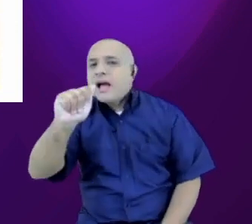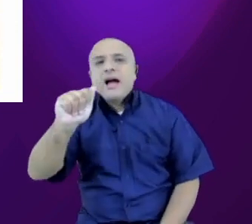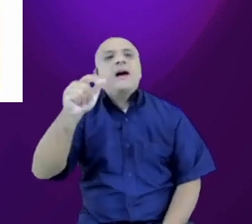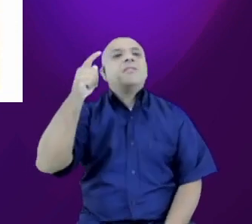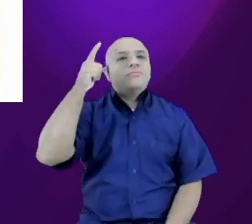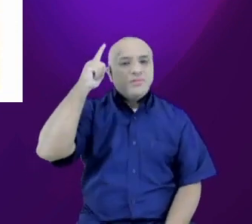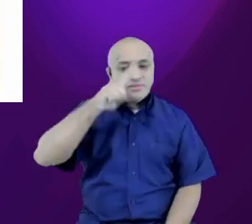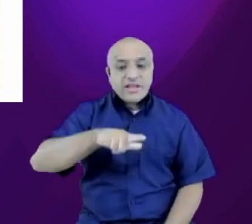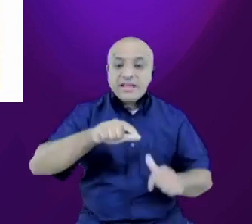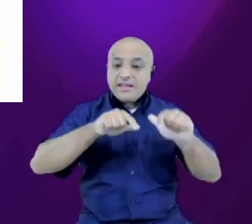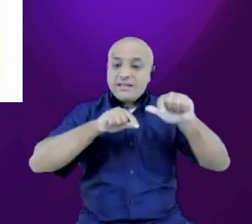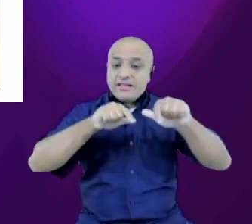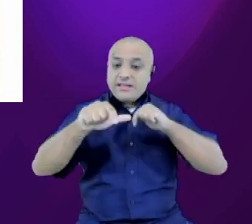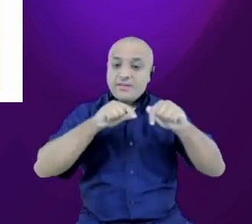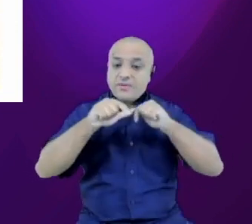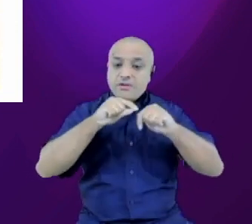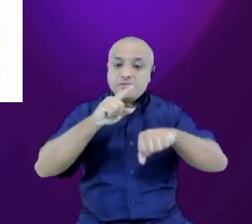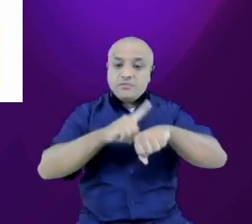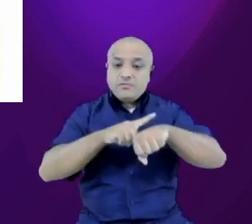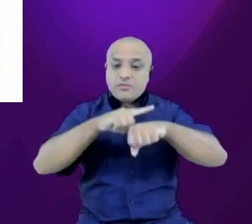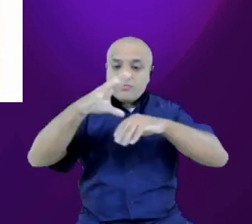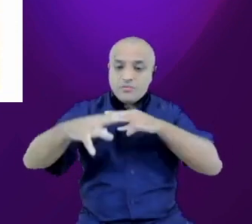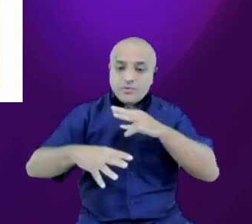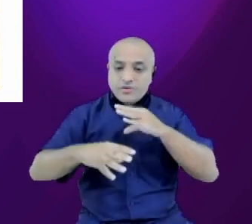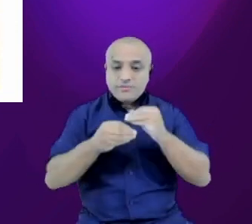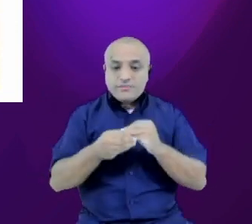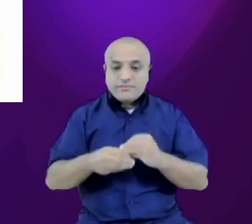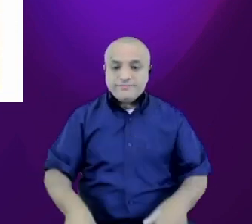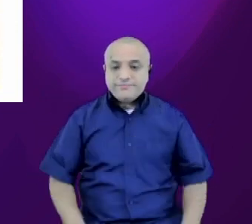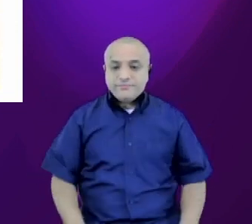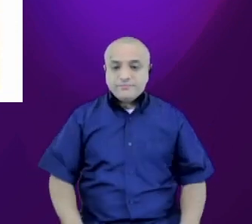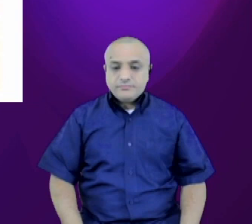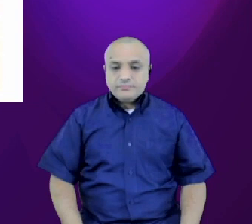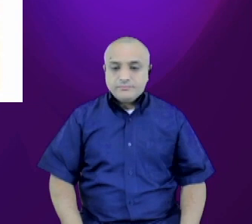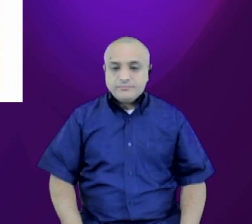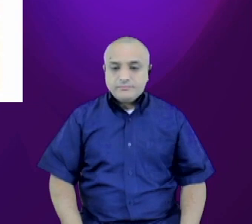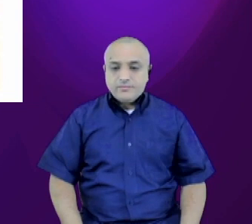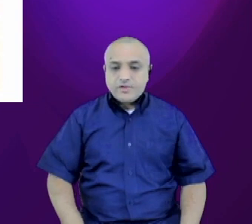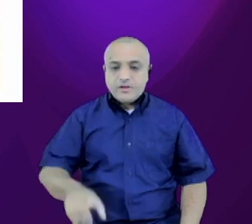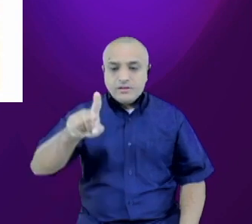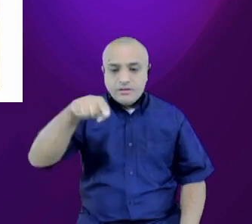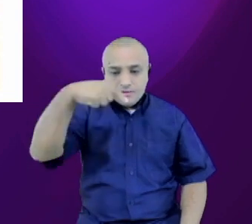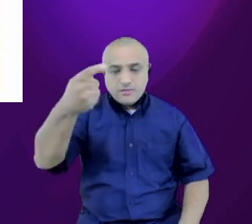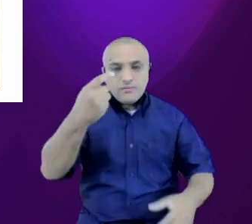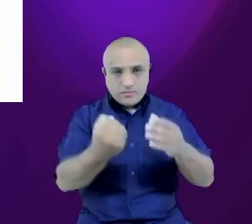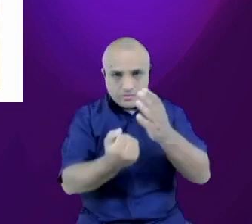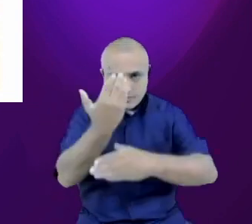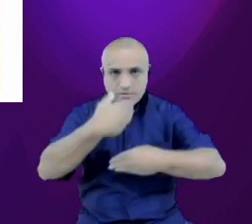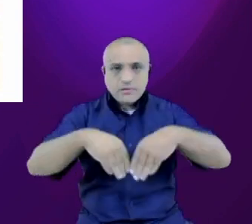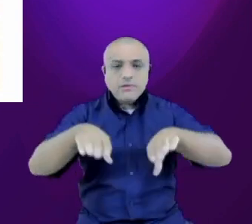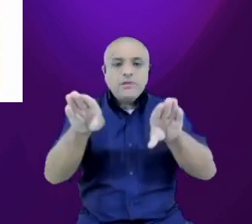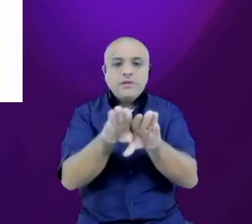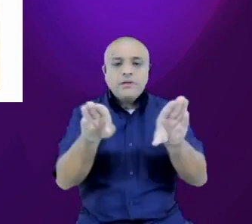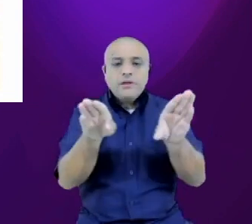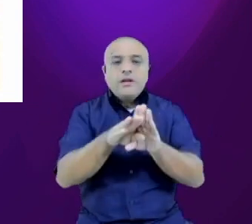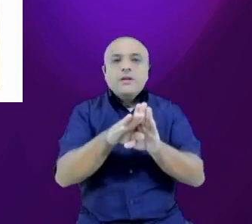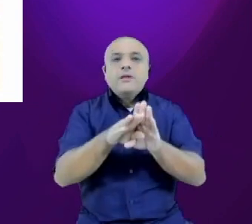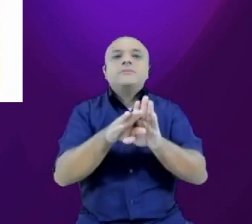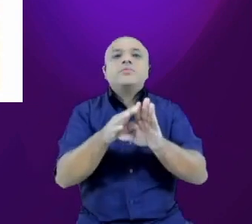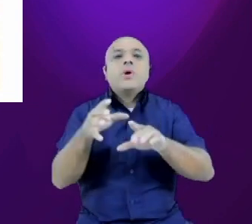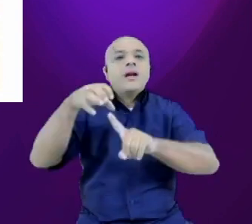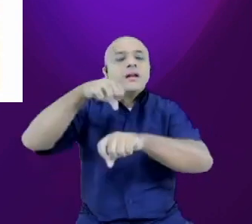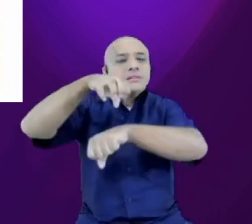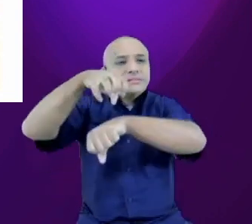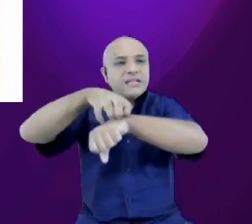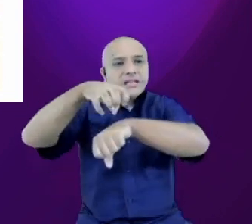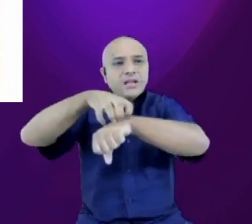isso de uma forma mais otimizada. Além disso, nós implementamos também com a Central de Laudos Especializada o